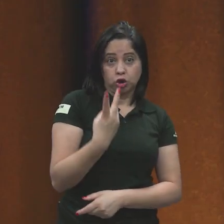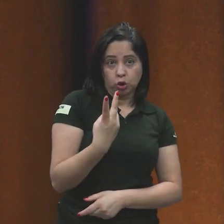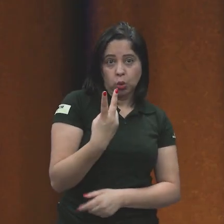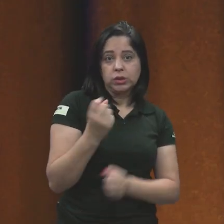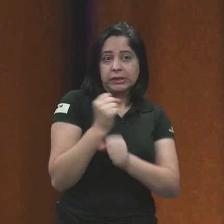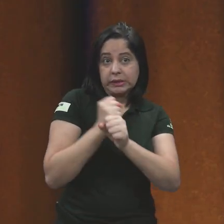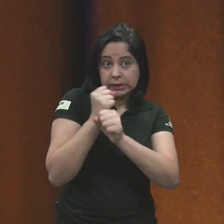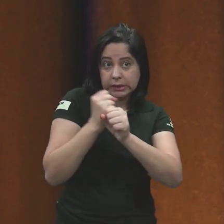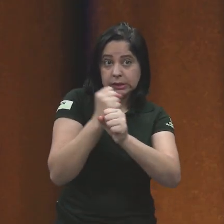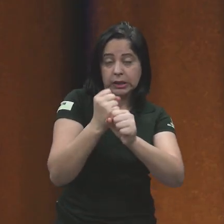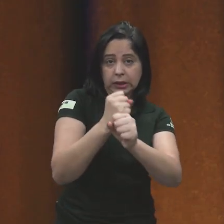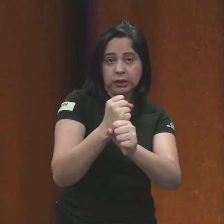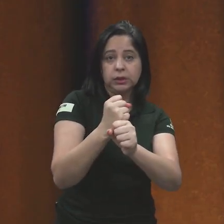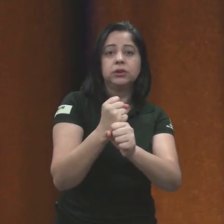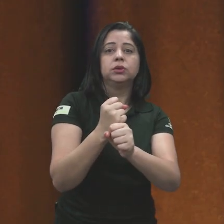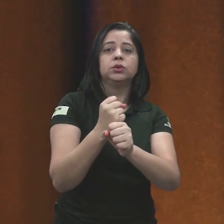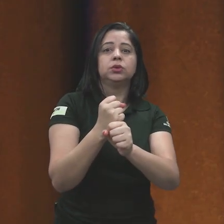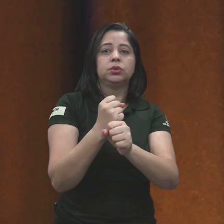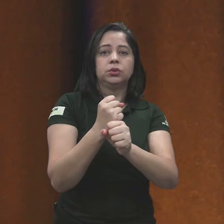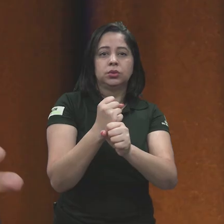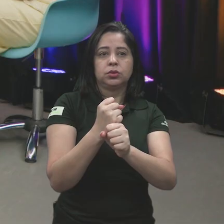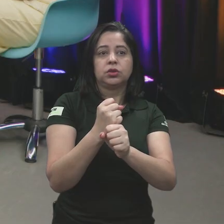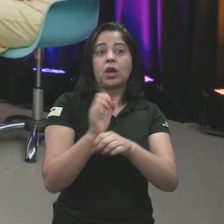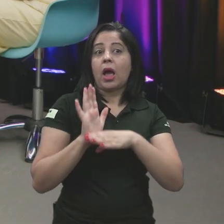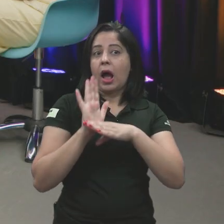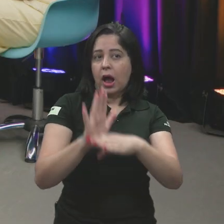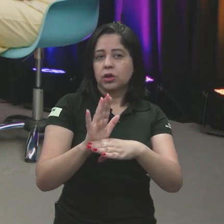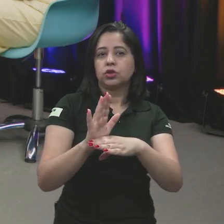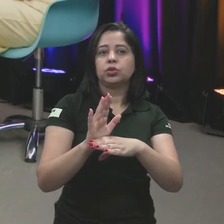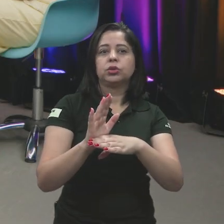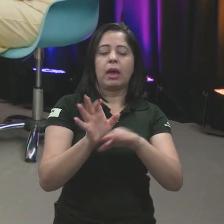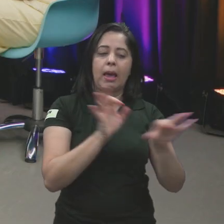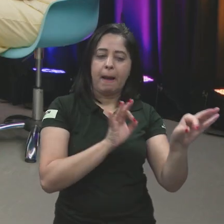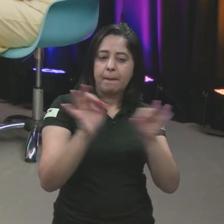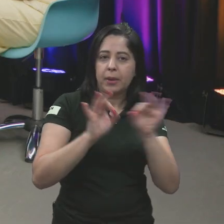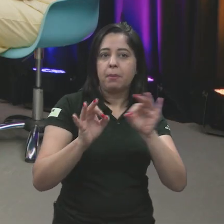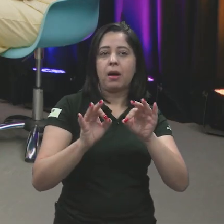com ele na Câmara Municipal, né, ajudando a coordenar